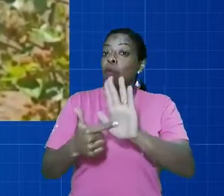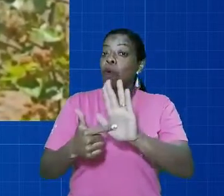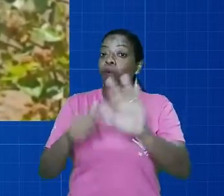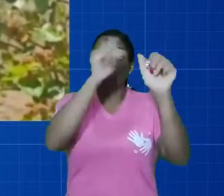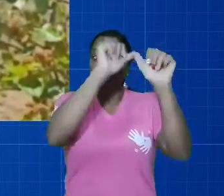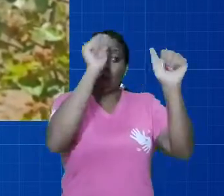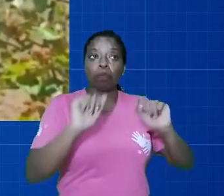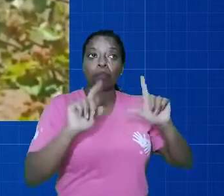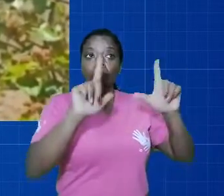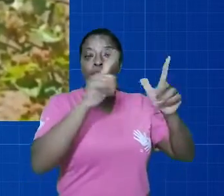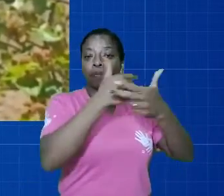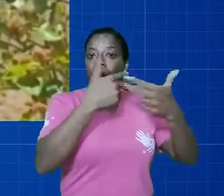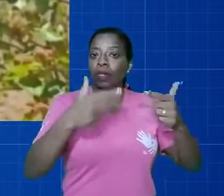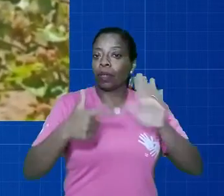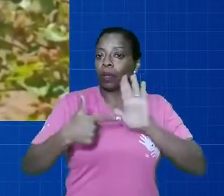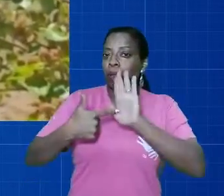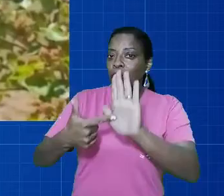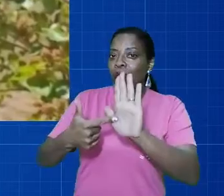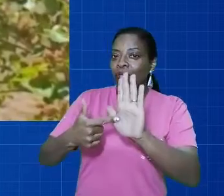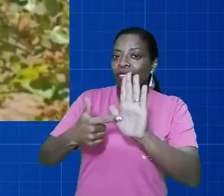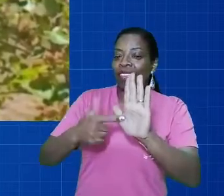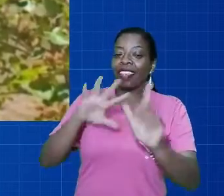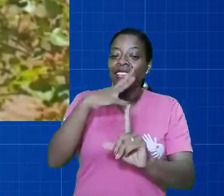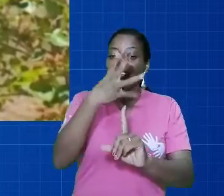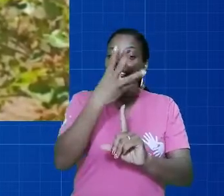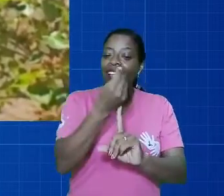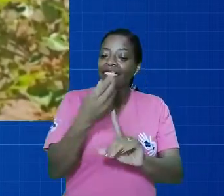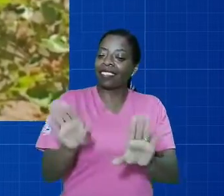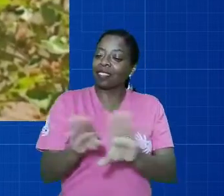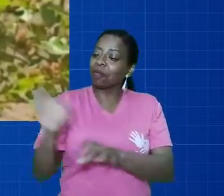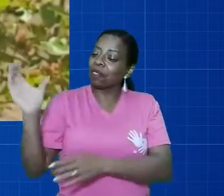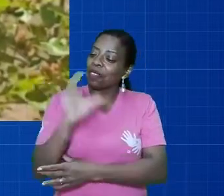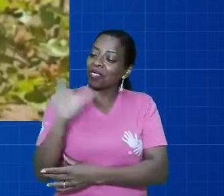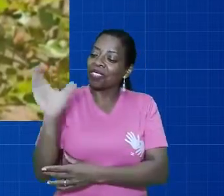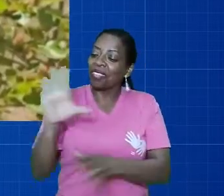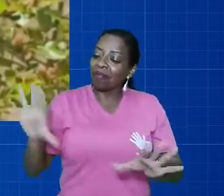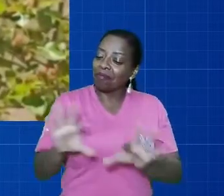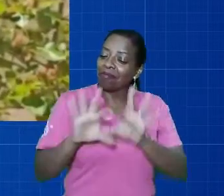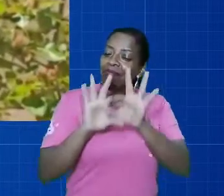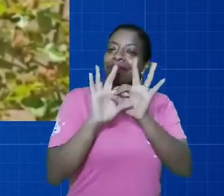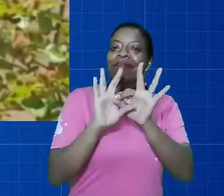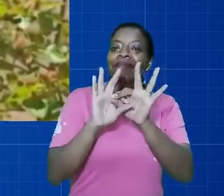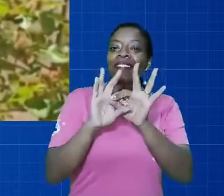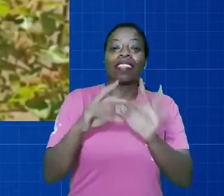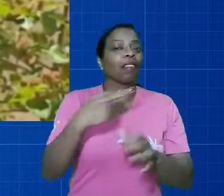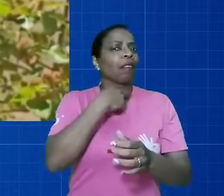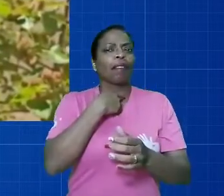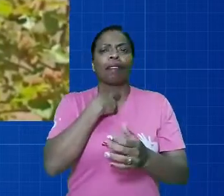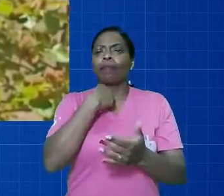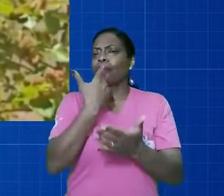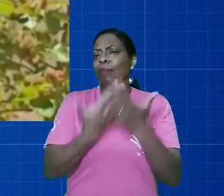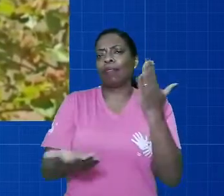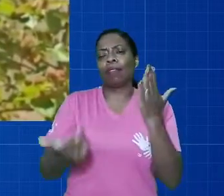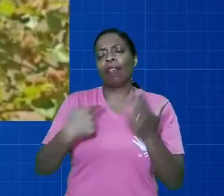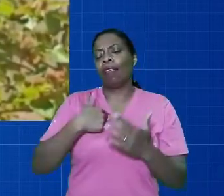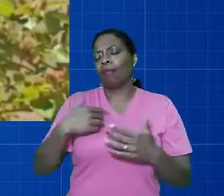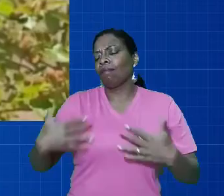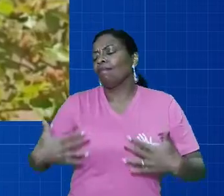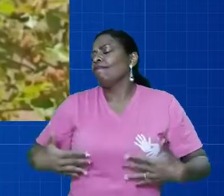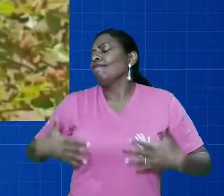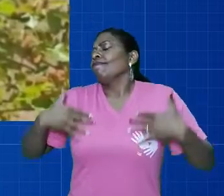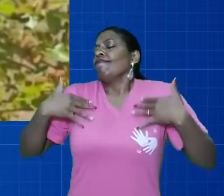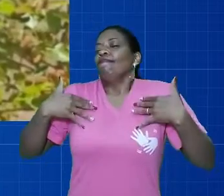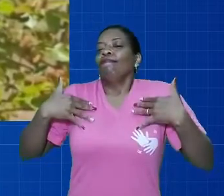que ele fez, tanto na arte quanto na ciência, né? Então, é uma coisa que a gente não pode perder, e eu me orgulho muito